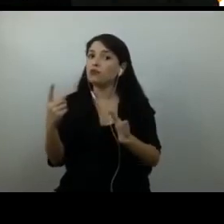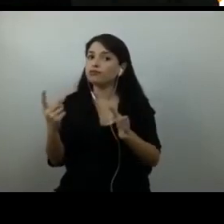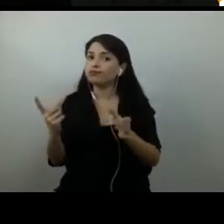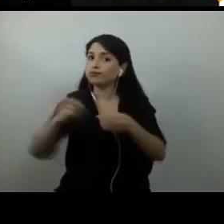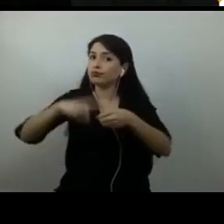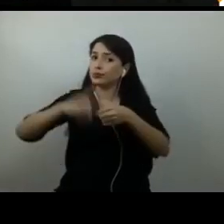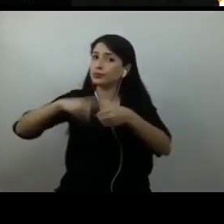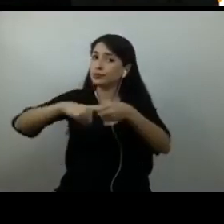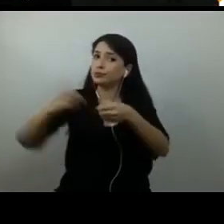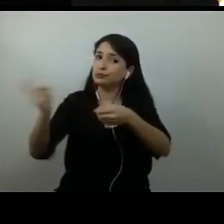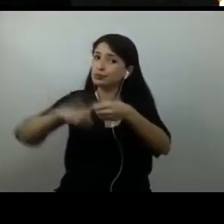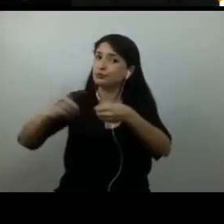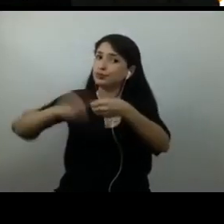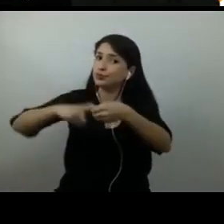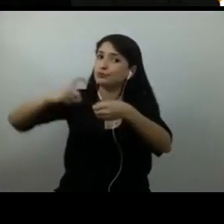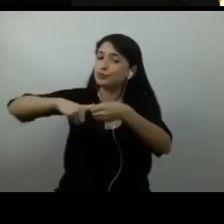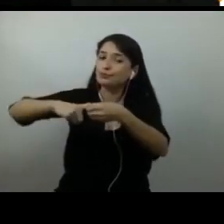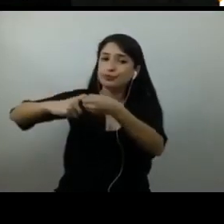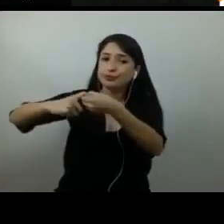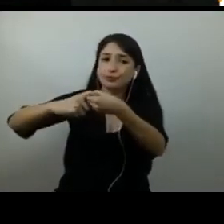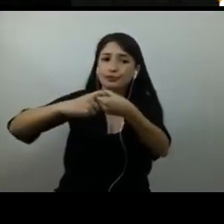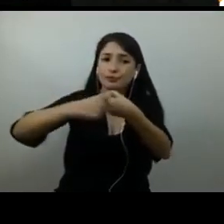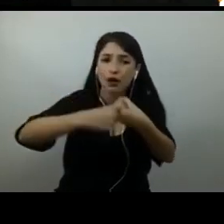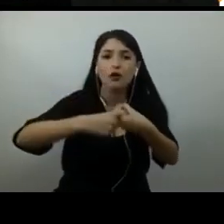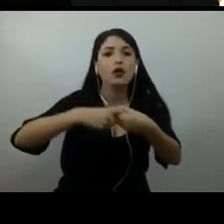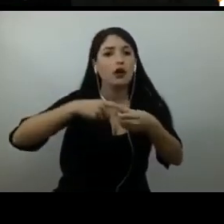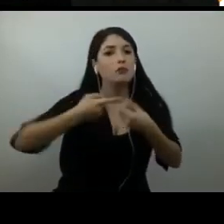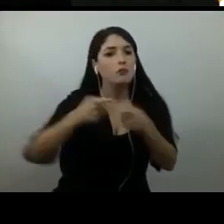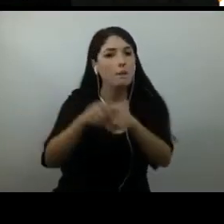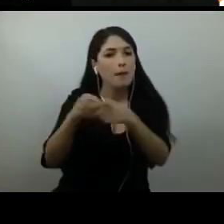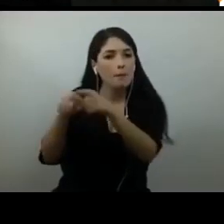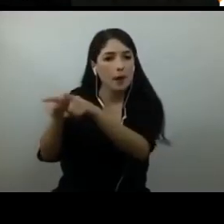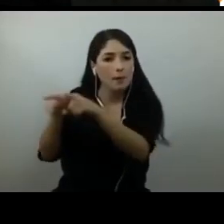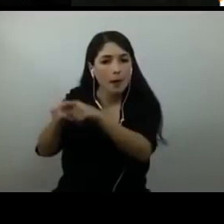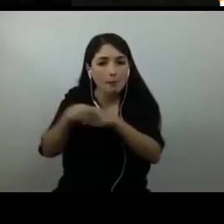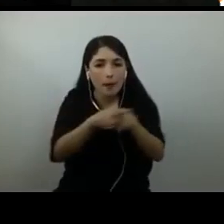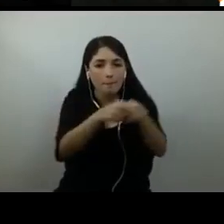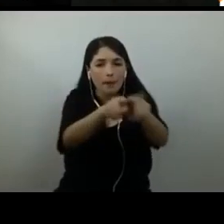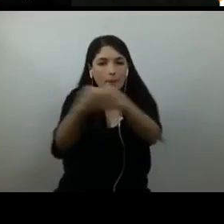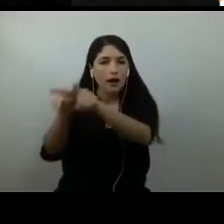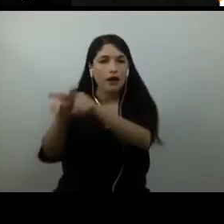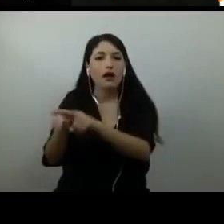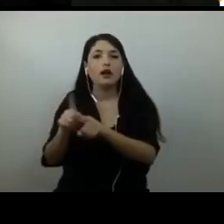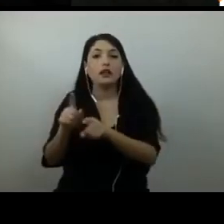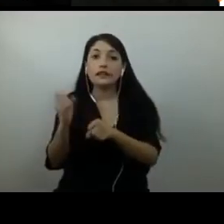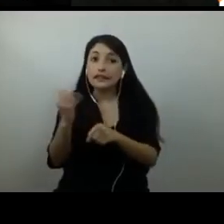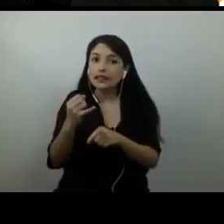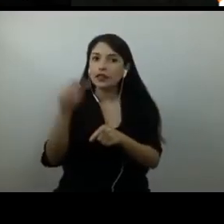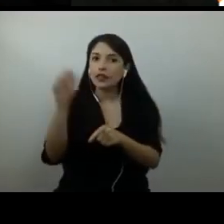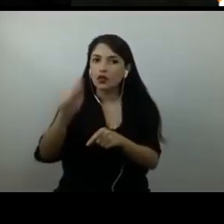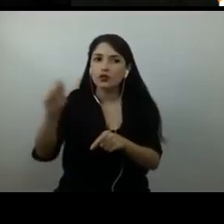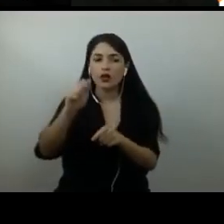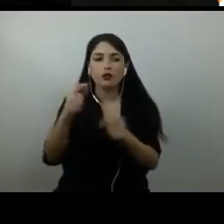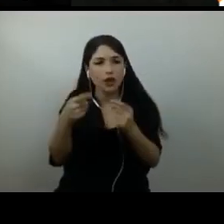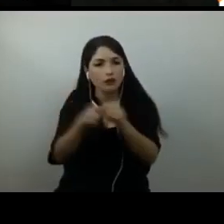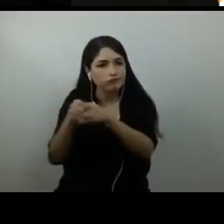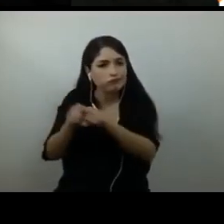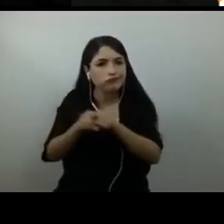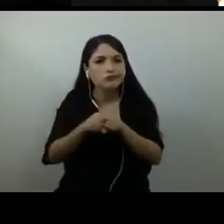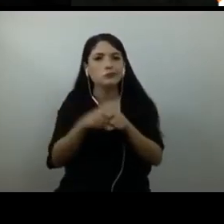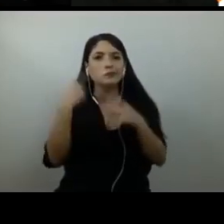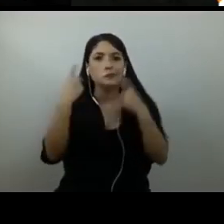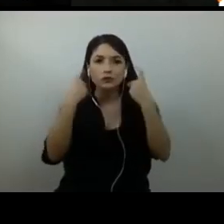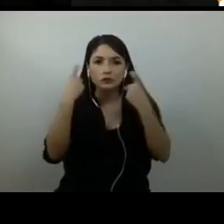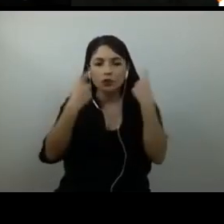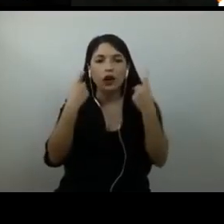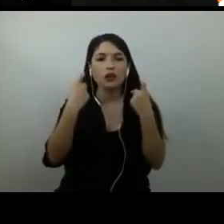peculiar, né, digno do nosso reconhecimento e do nosso aplauso, né? Se essas entidades todas estão caminhando junto, preocupadas, né,